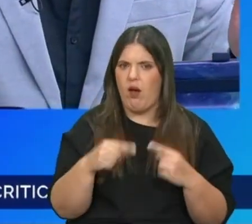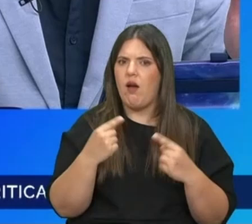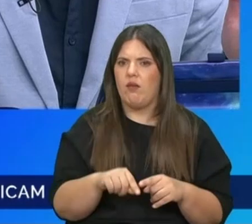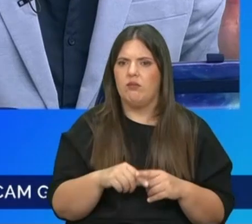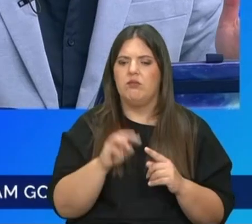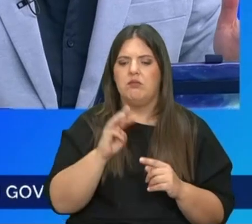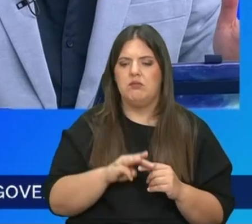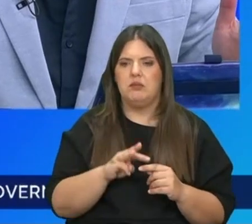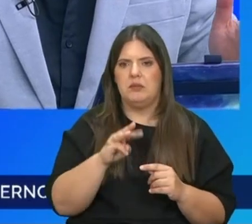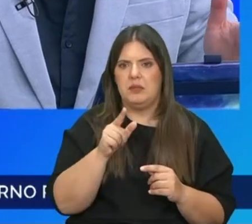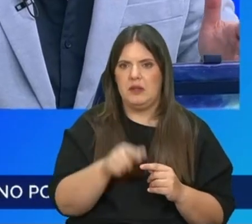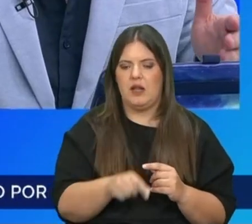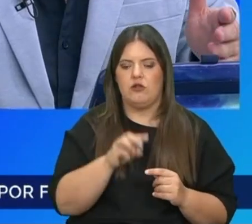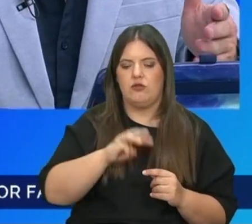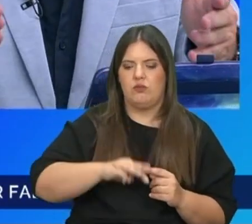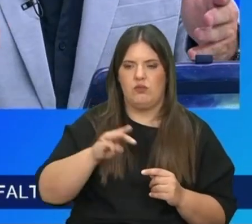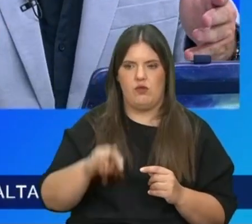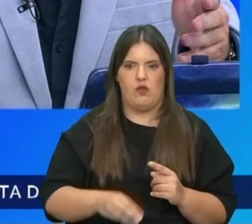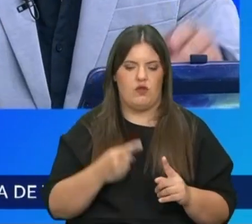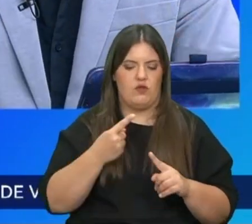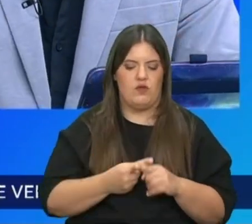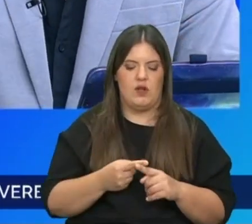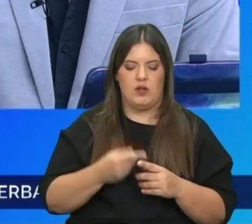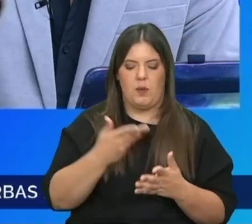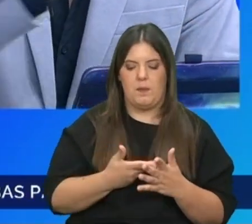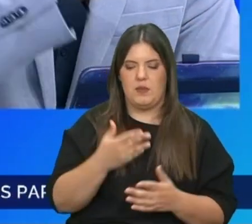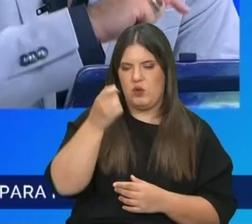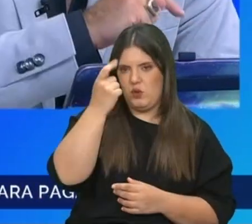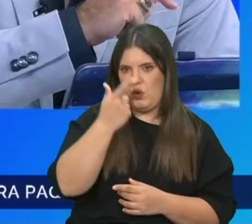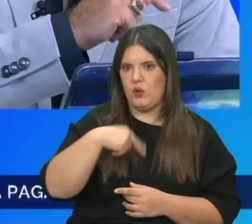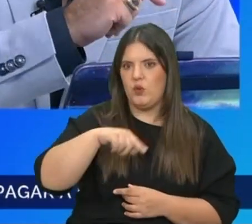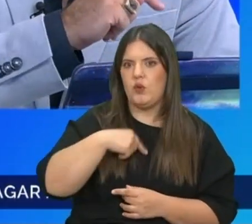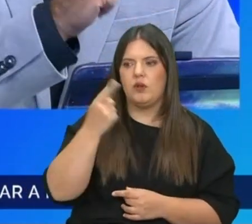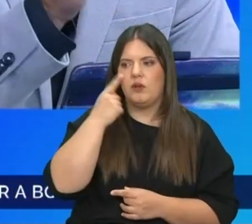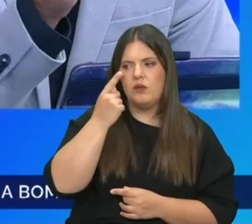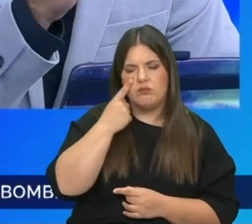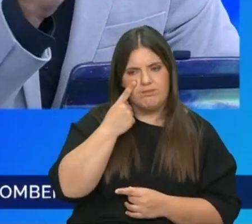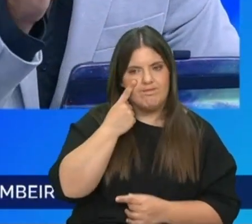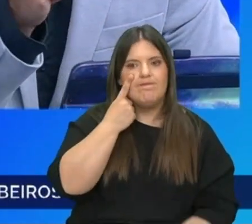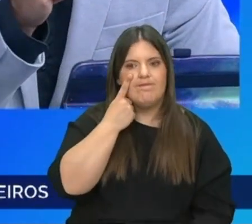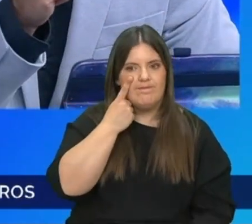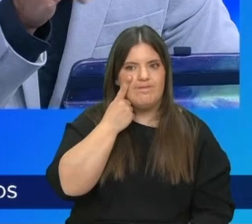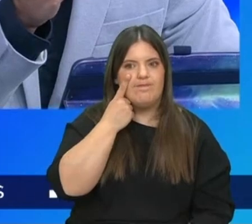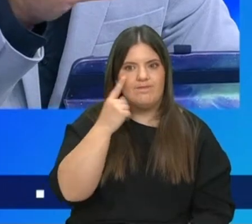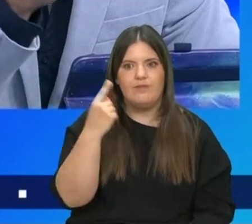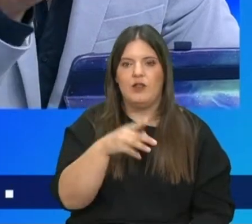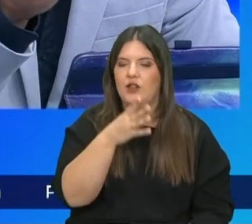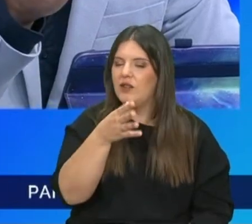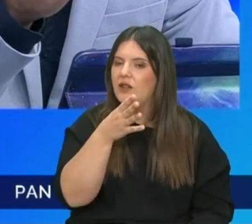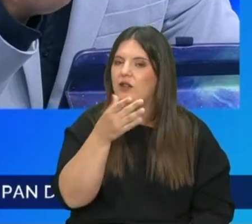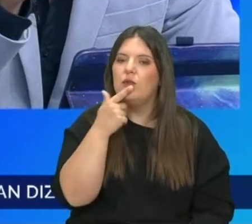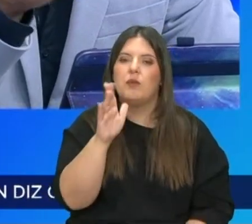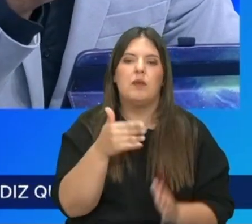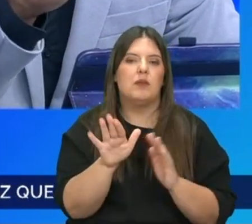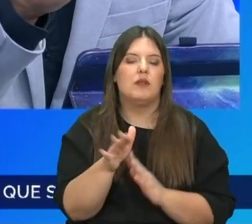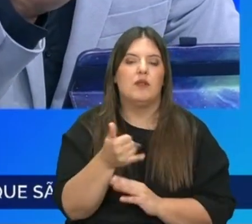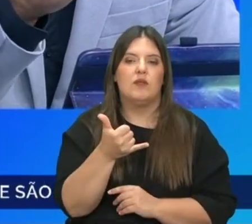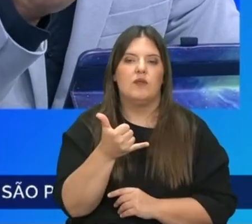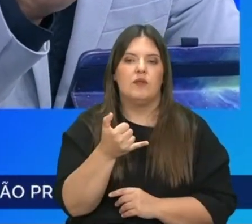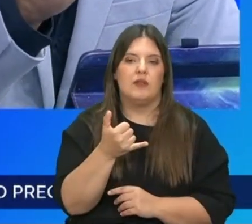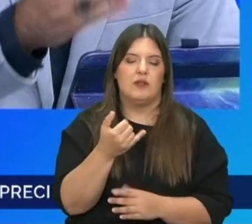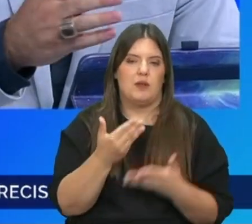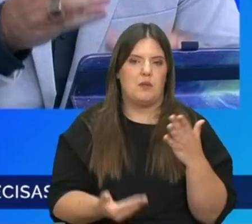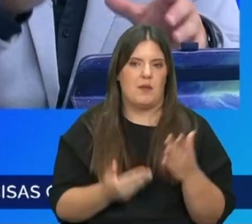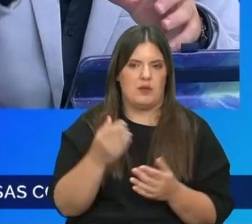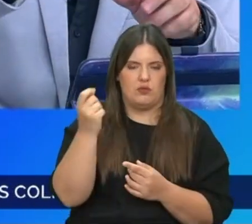de milhões de vezes a massa do nosso Sol. Atenção, que eu há bocado disse que há buracos negros que não podem ultrapassar os 25 massas